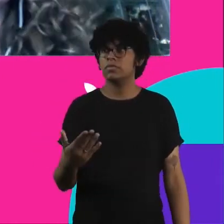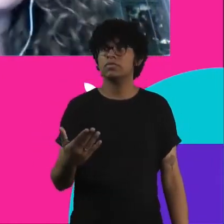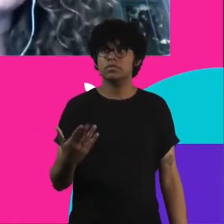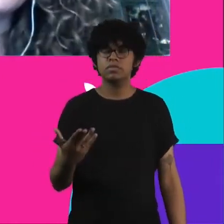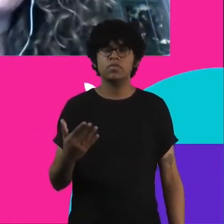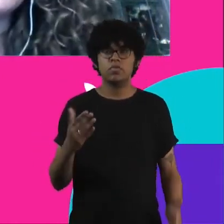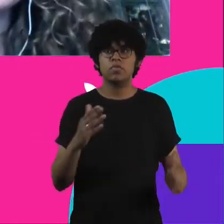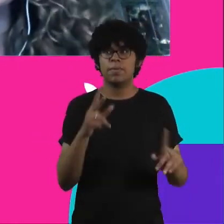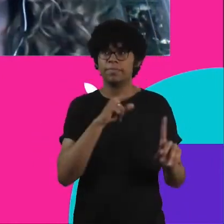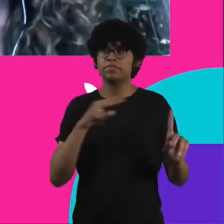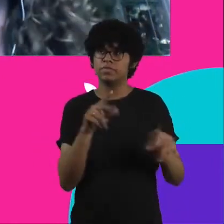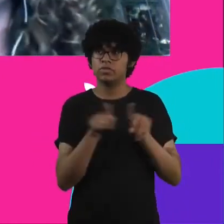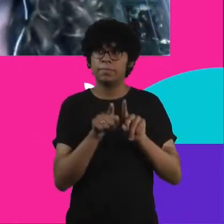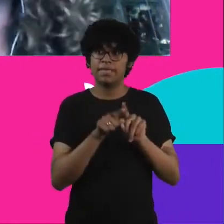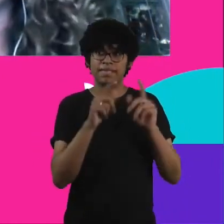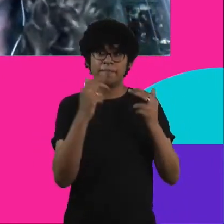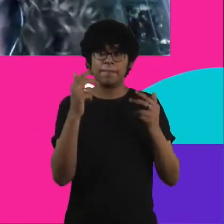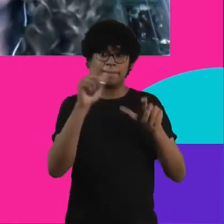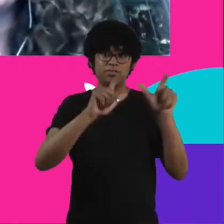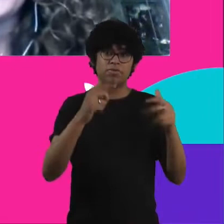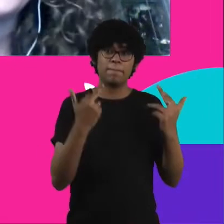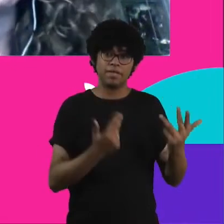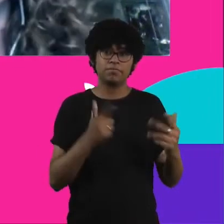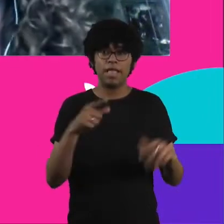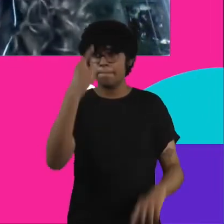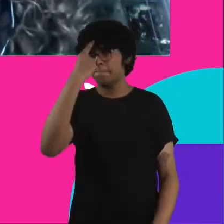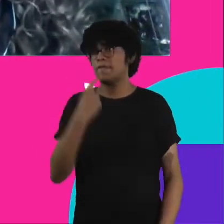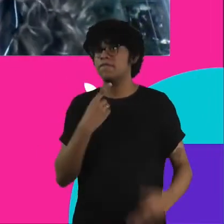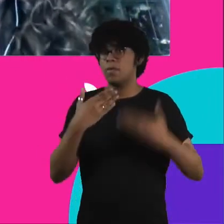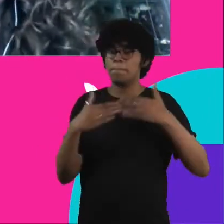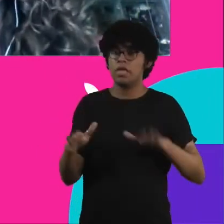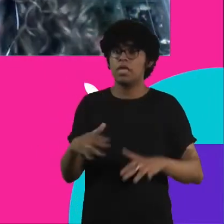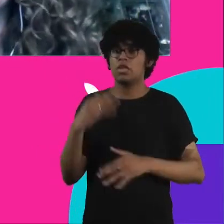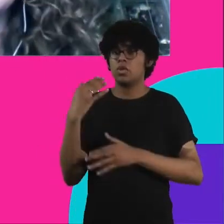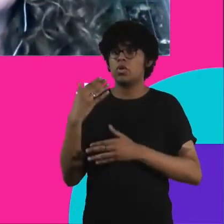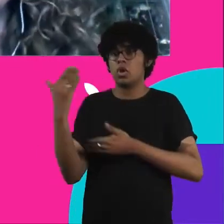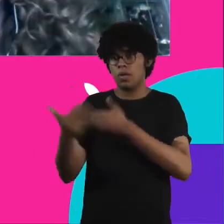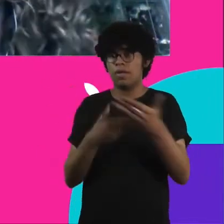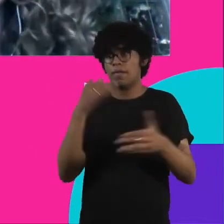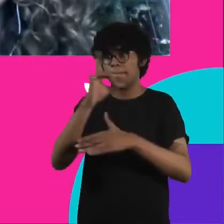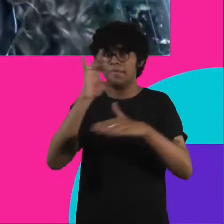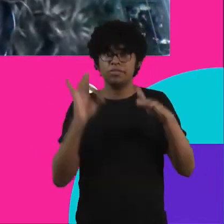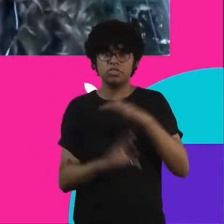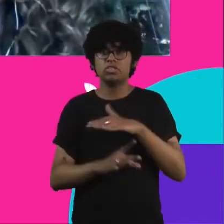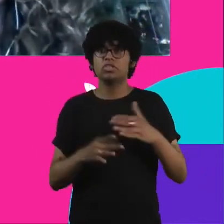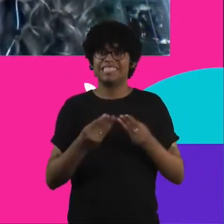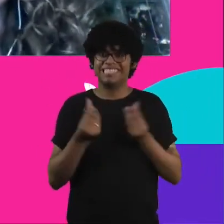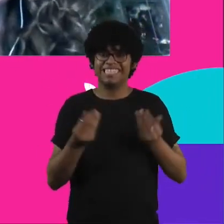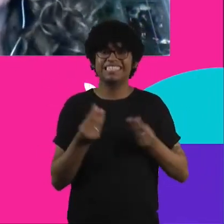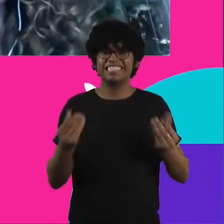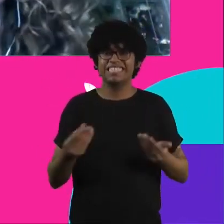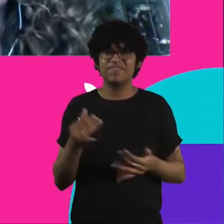gente vê essas mesmas pessoas tendo perfis abertos nas redes sociais, compartilhando ali as informações super sensíveis, sem nenhuma restrição aí